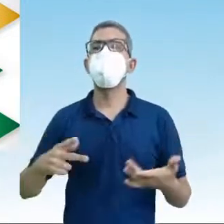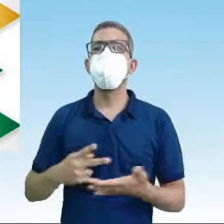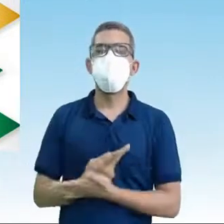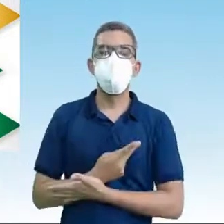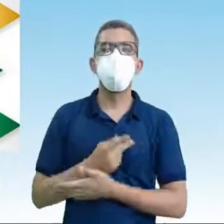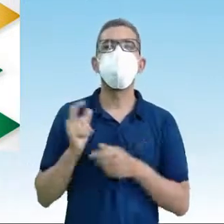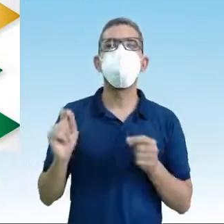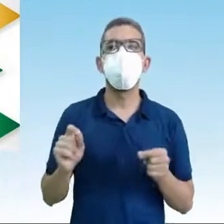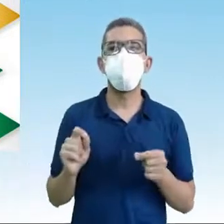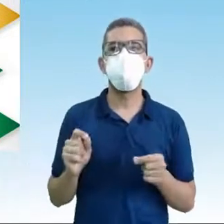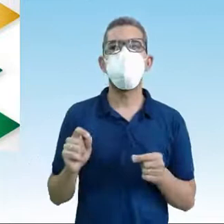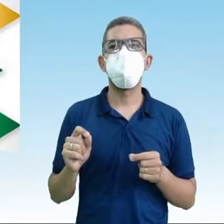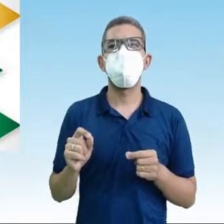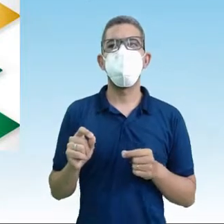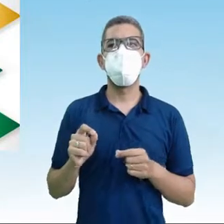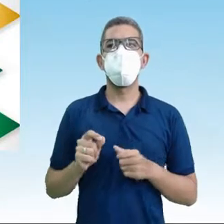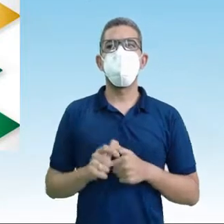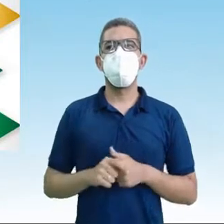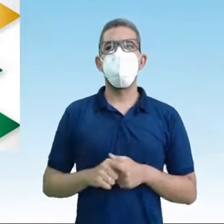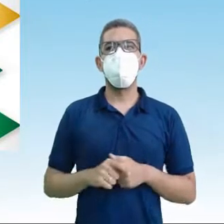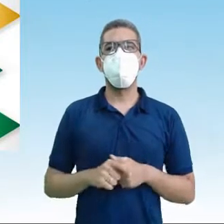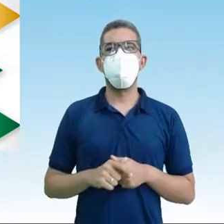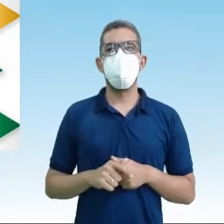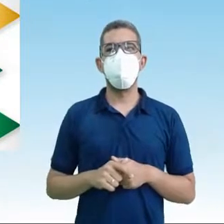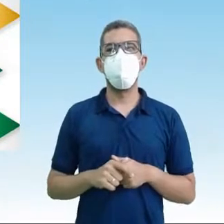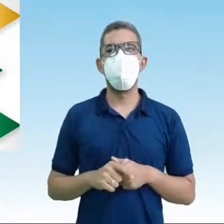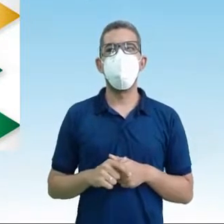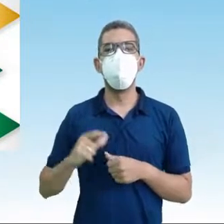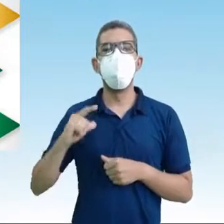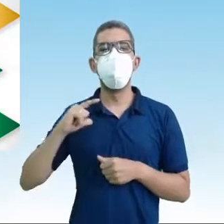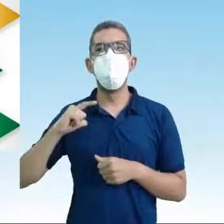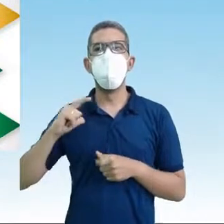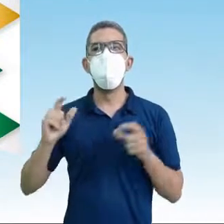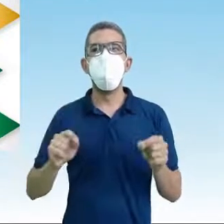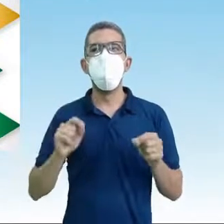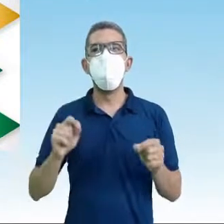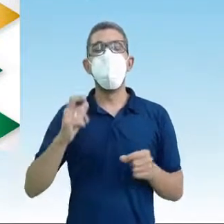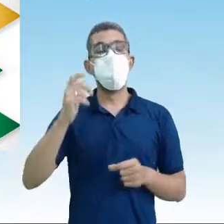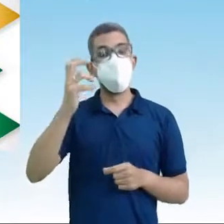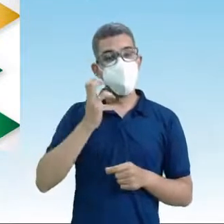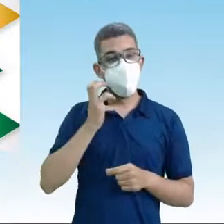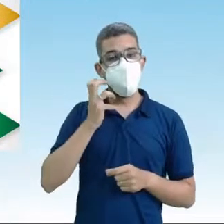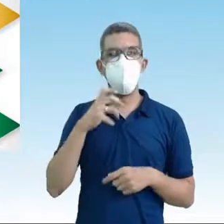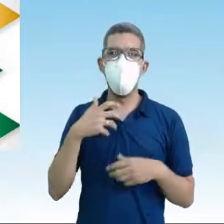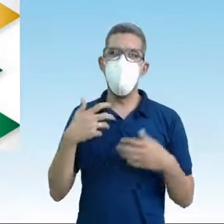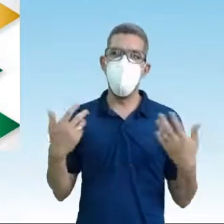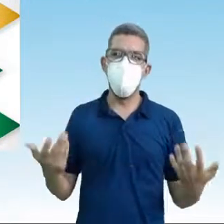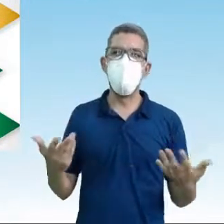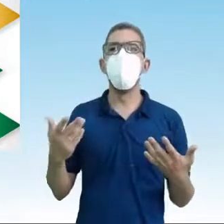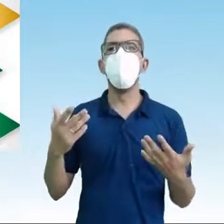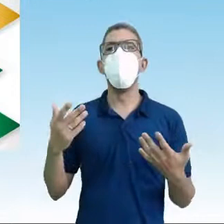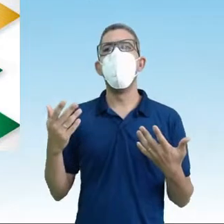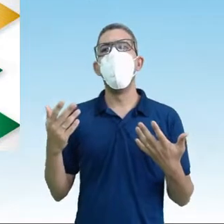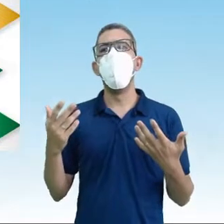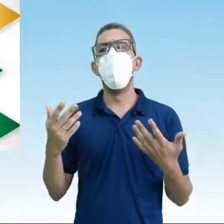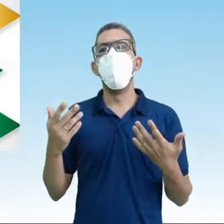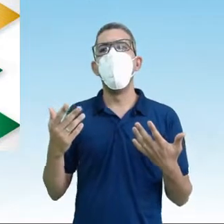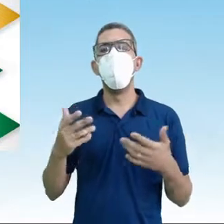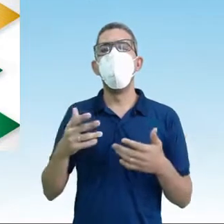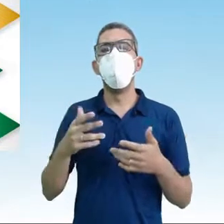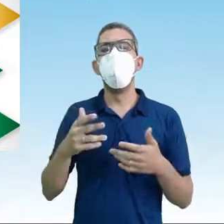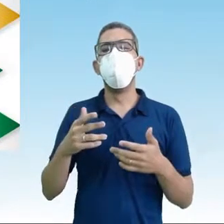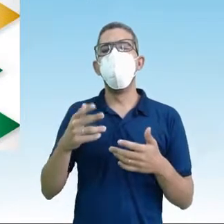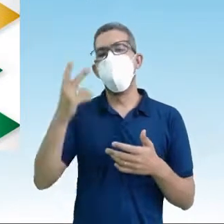em consequências ali, quando eu falo consequências, sérias, ou seja, para quem? Para